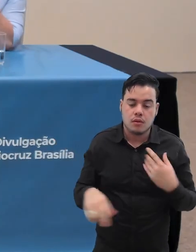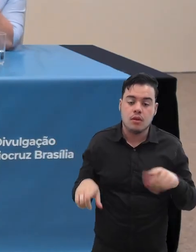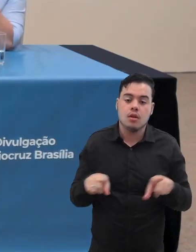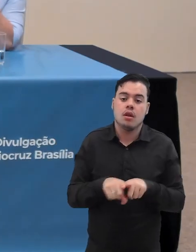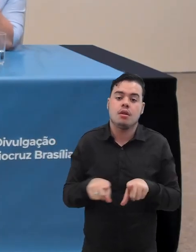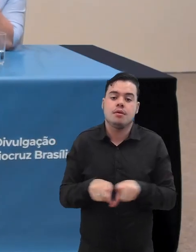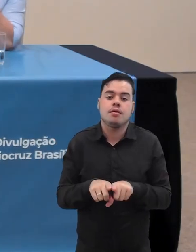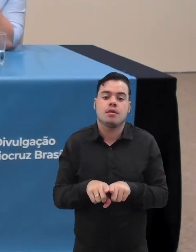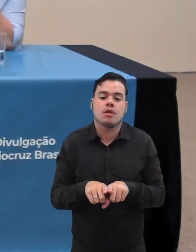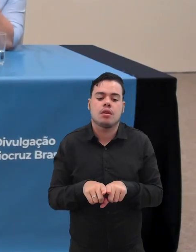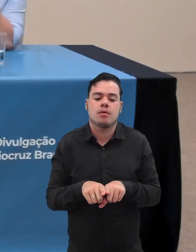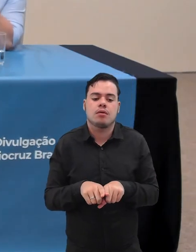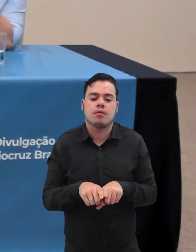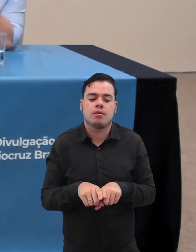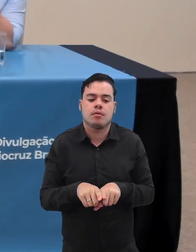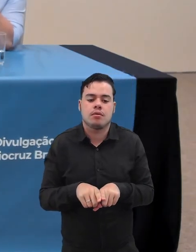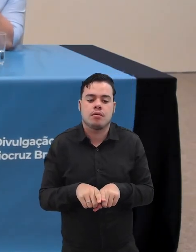também,